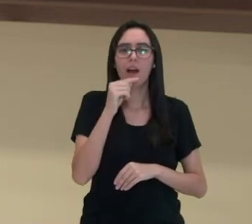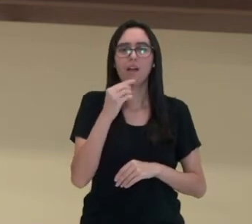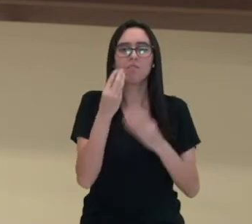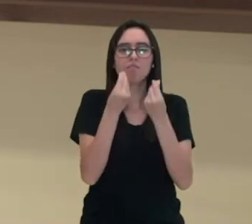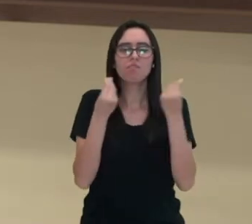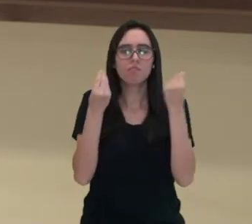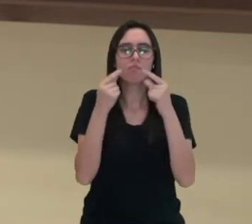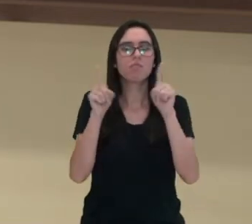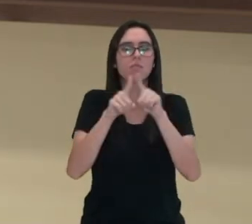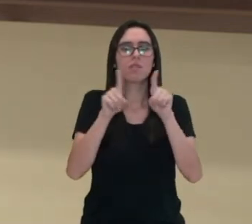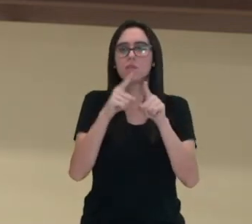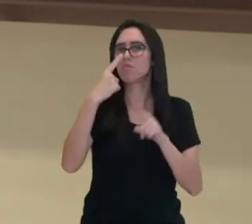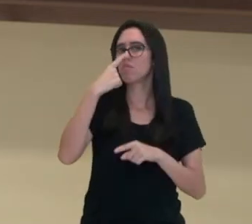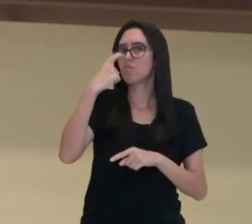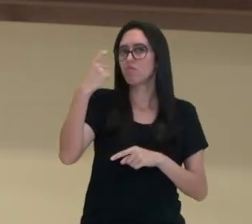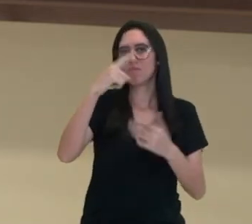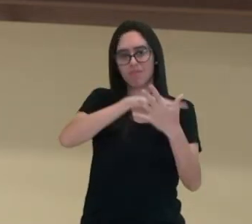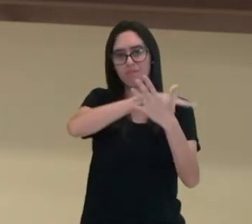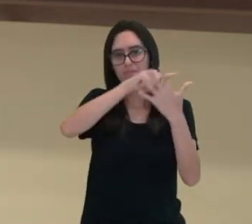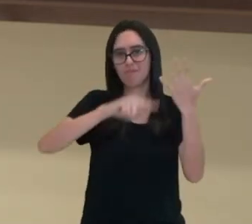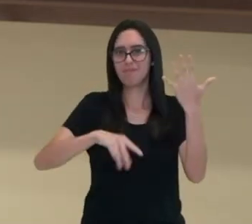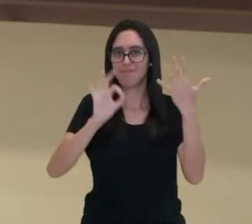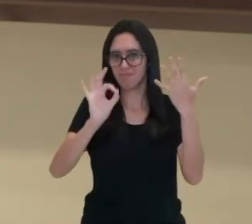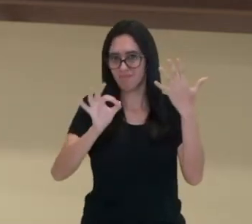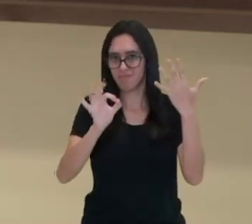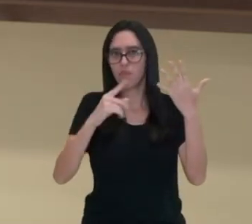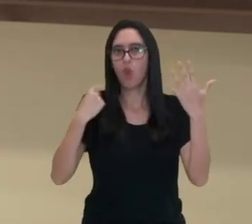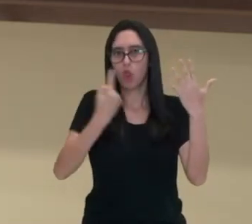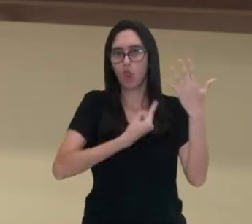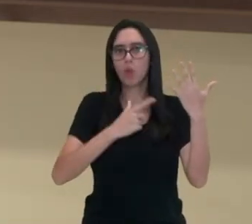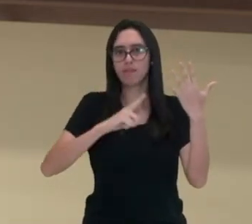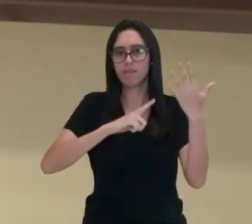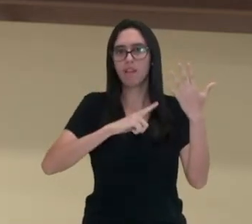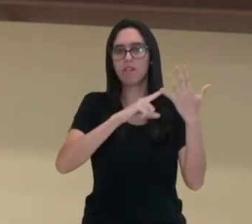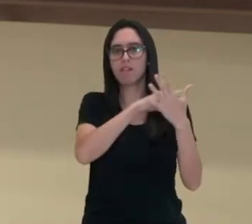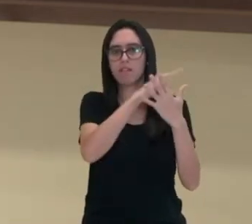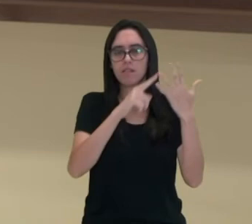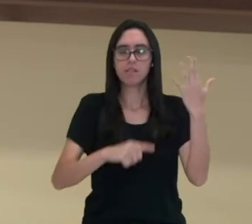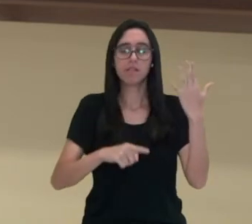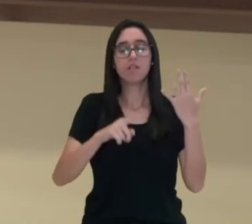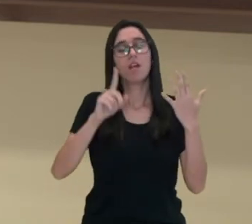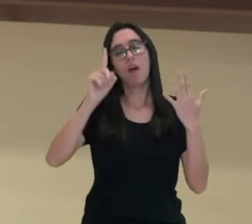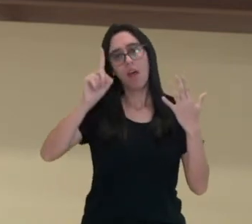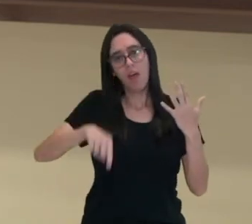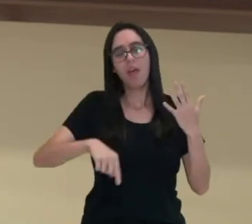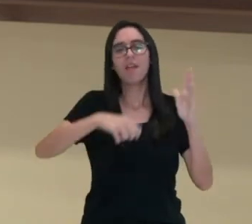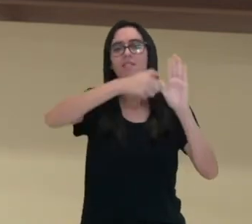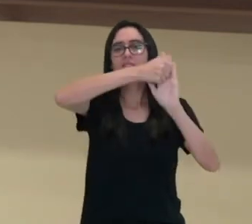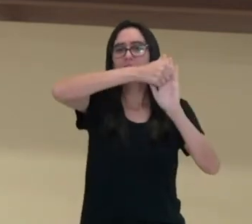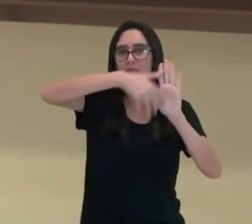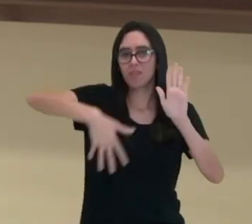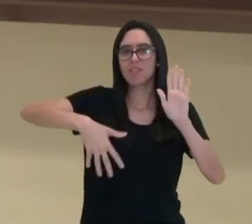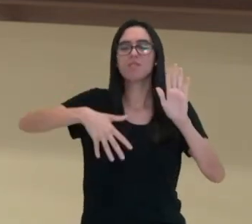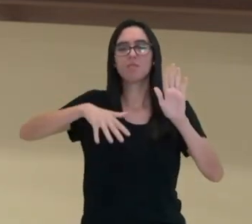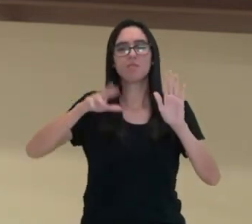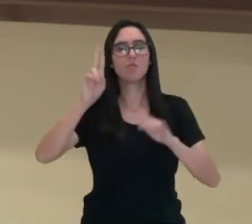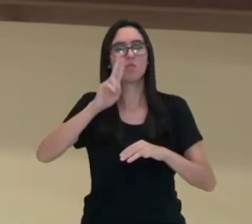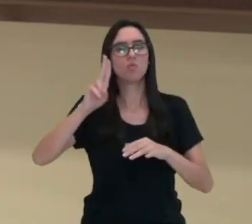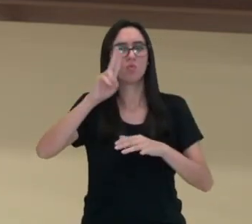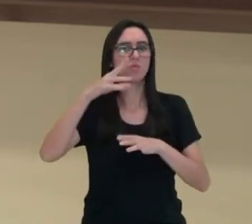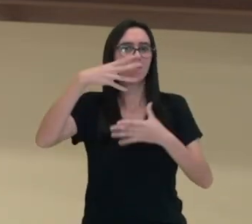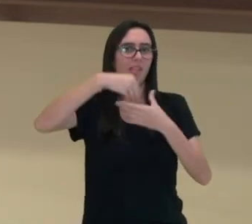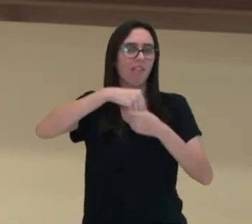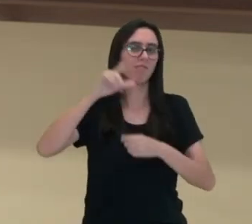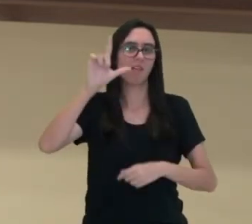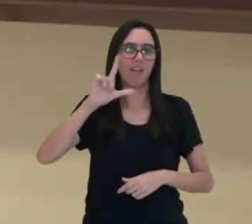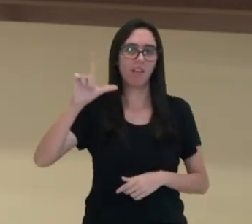5 sentidos aí, e esses 5 sentidos podem ser aguçados por meio das figuras de linguagem utilizadas na literatura. Claro